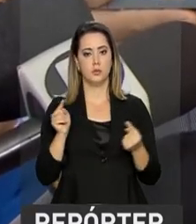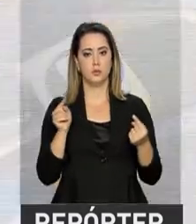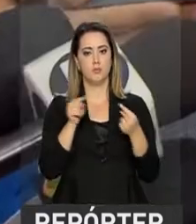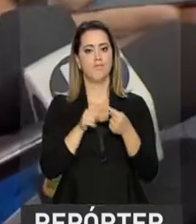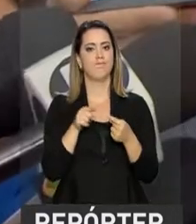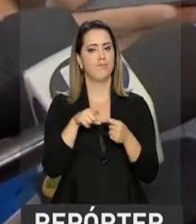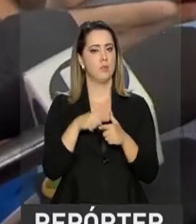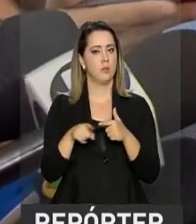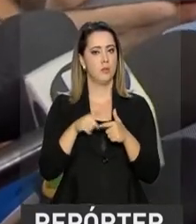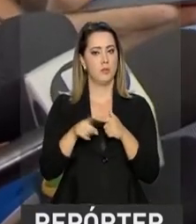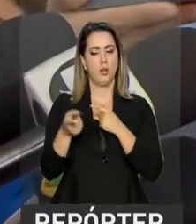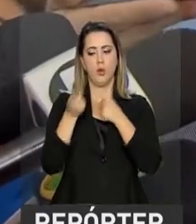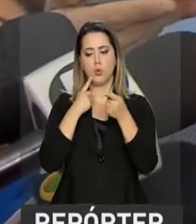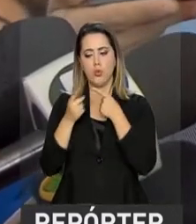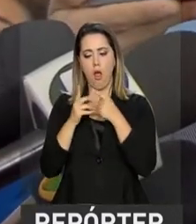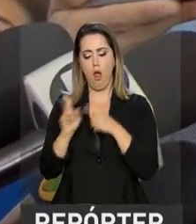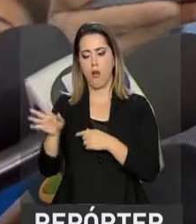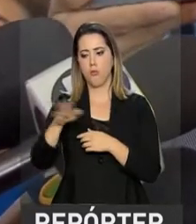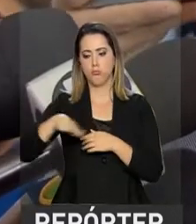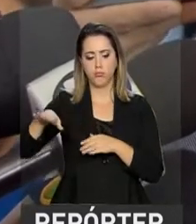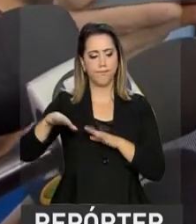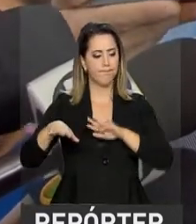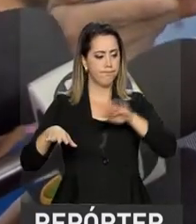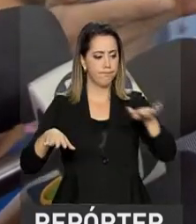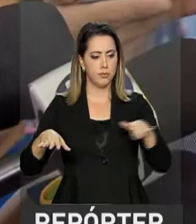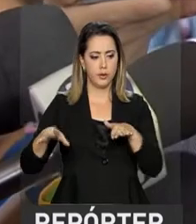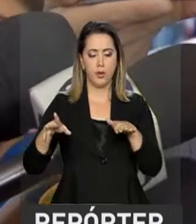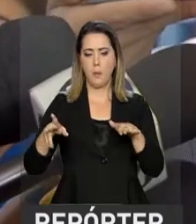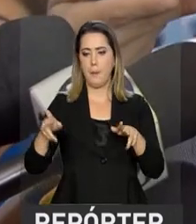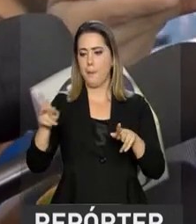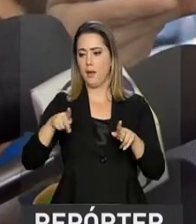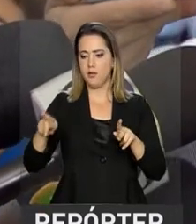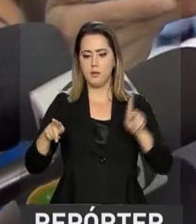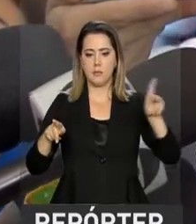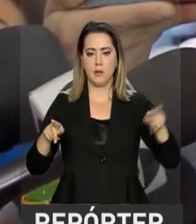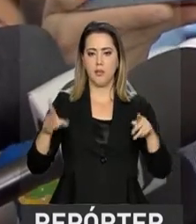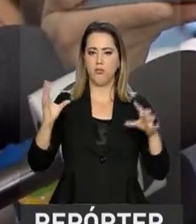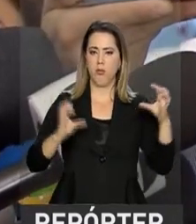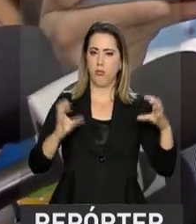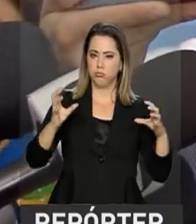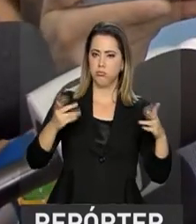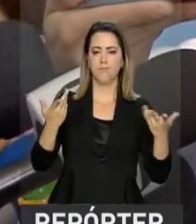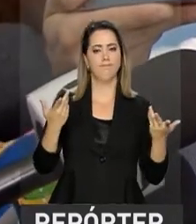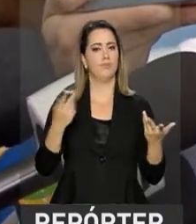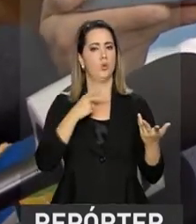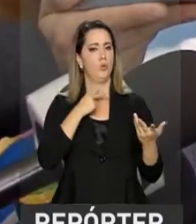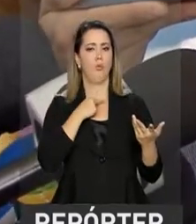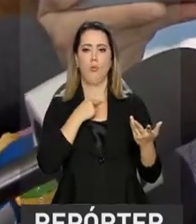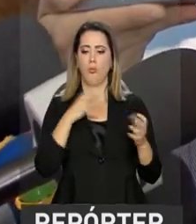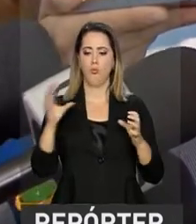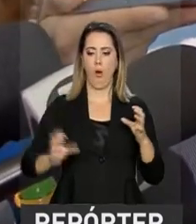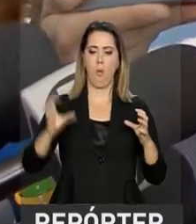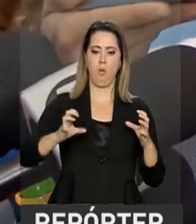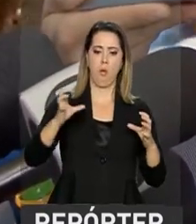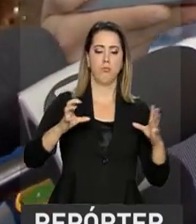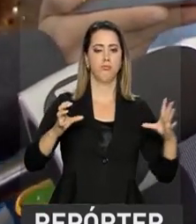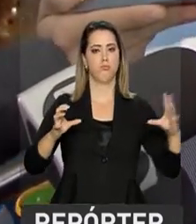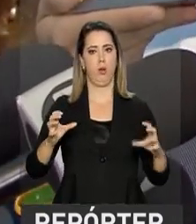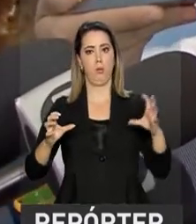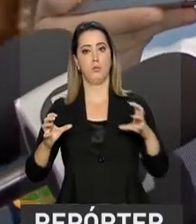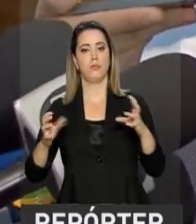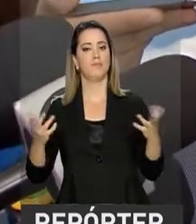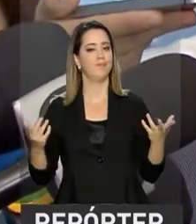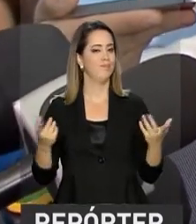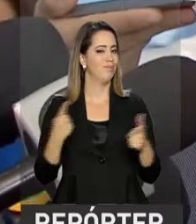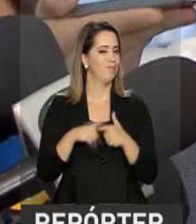tensão é o diálogo direto entre as partes qualquer outro tipo de atitude agressiva de uma parte de outro lado de